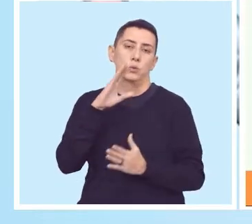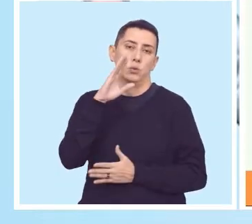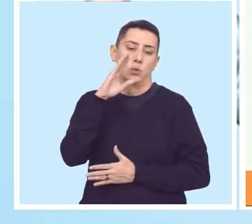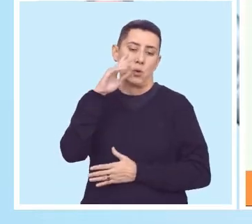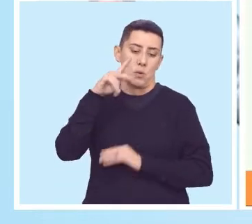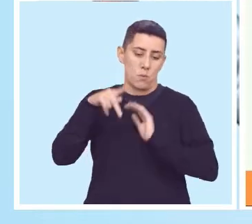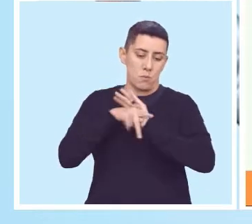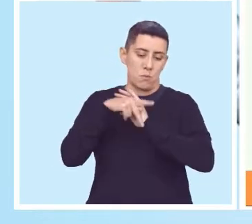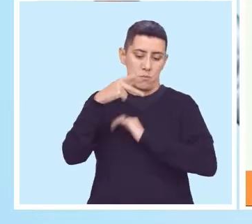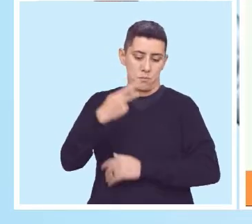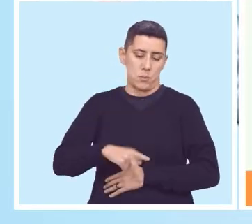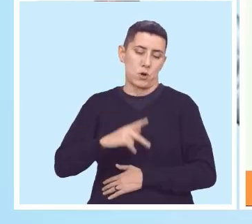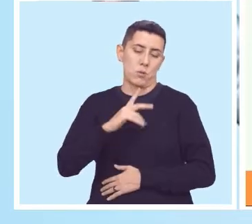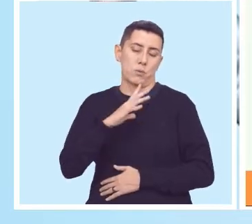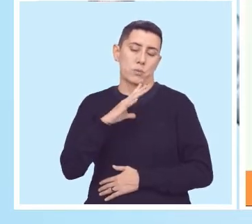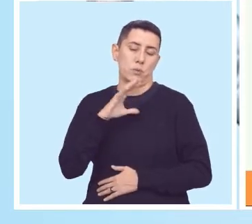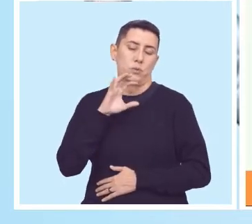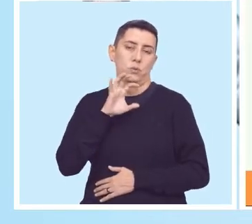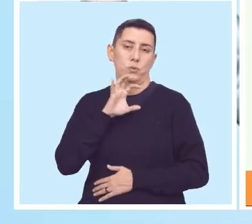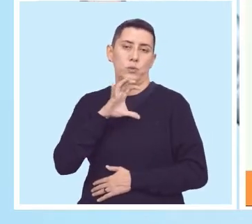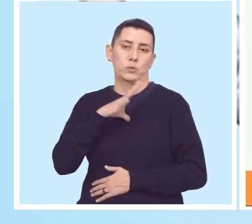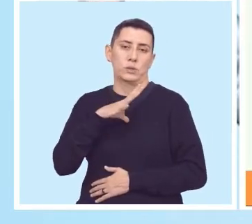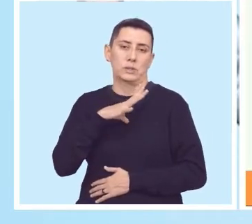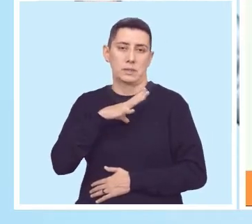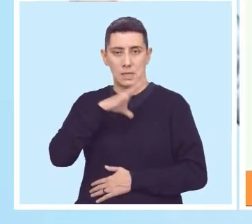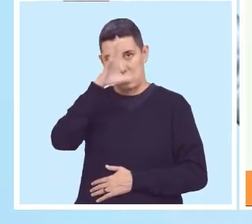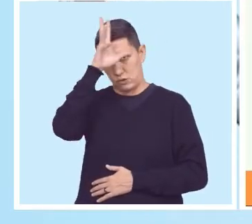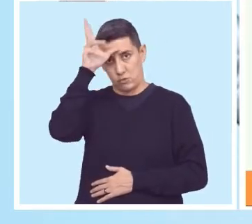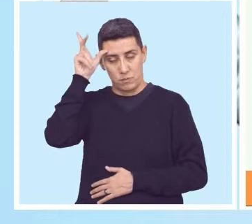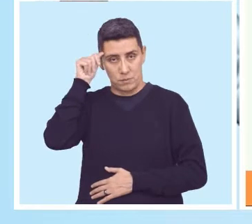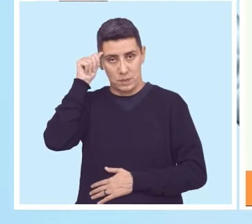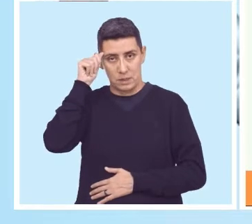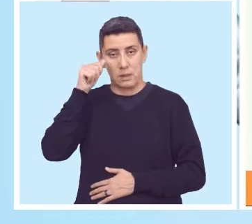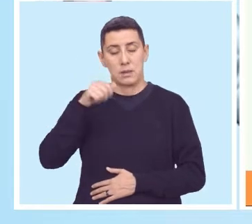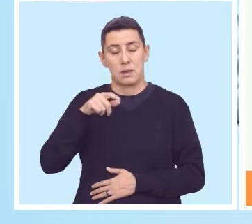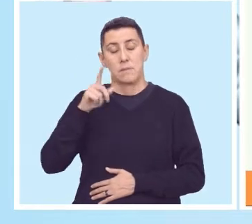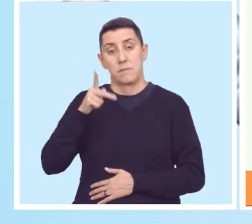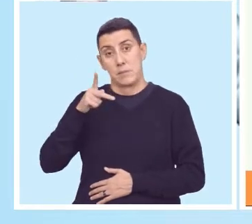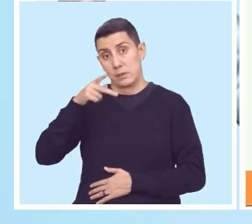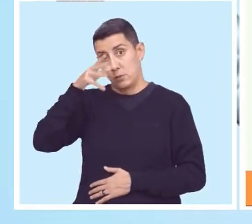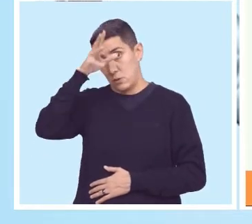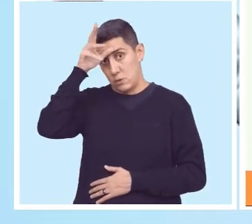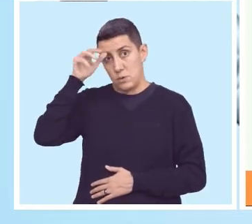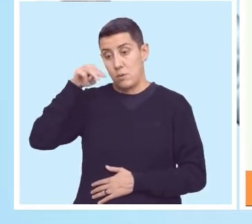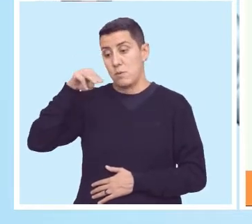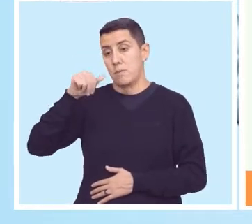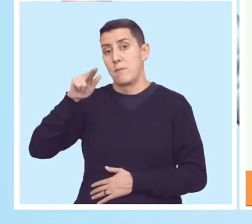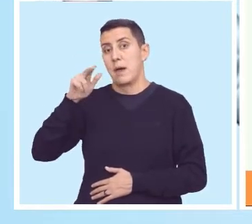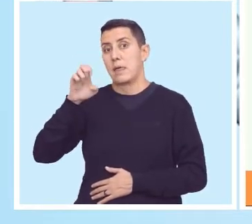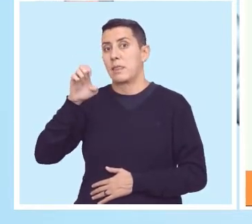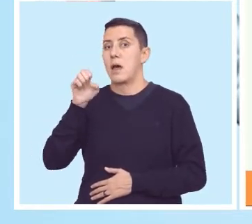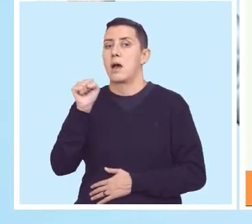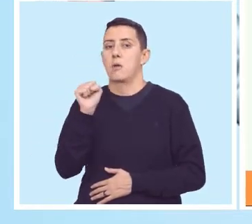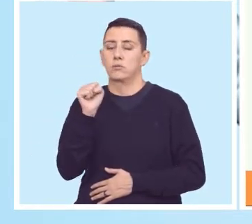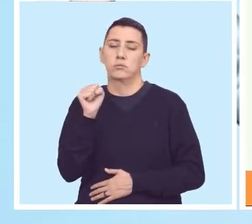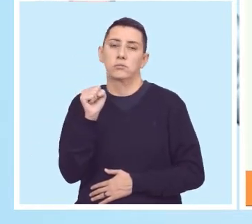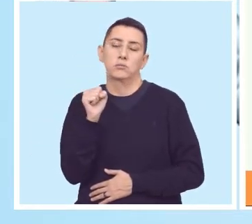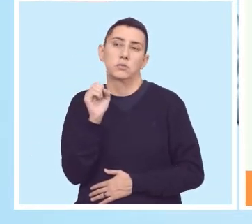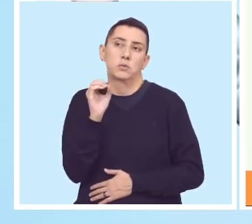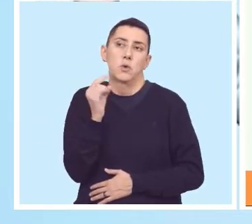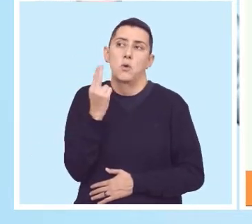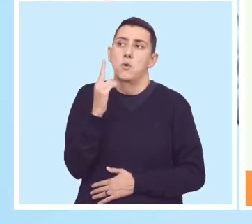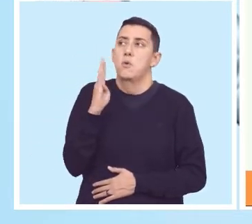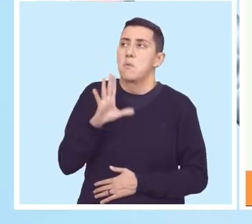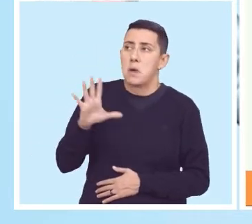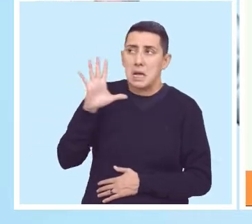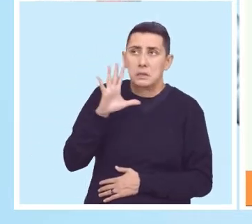da região da cidade de Manaus. Não, vamos colocar do Amazonas, dá também. Vamos colocar do Brasil, dá